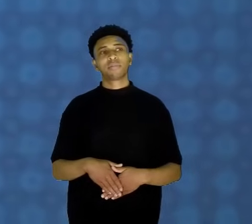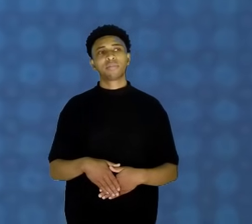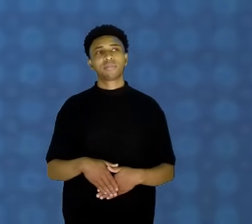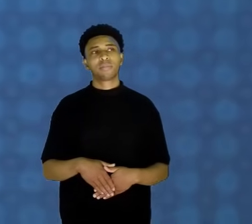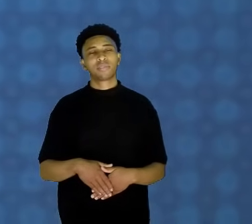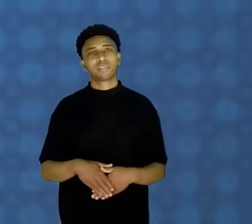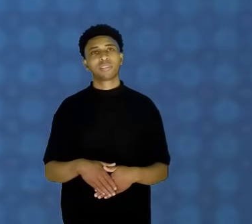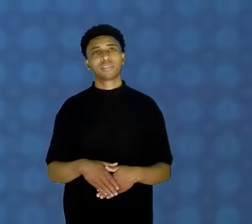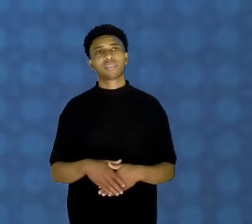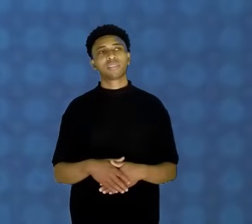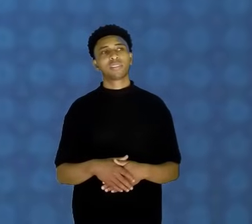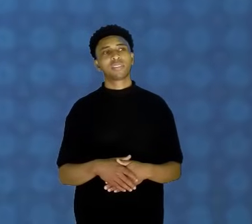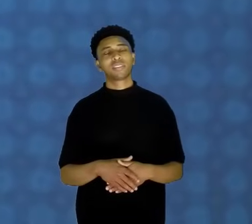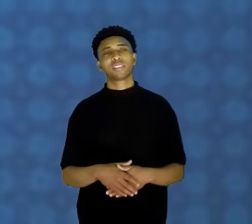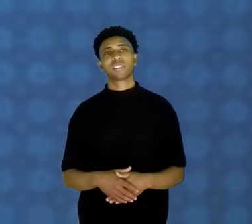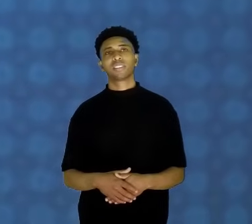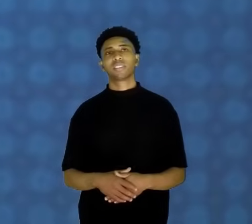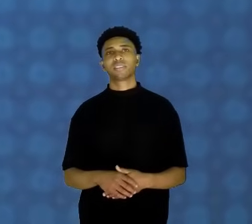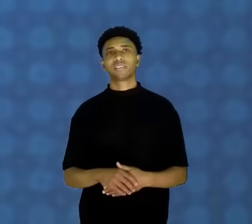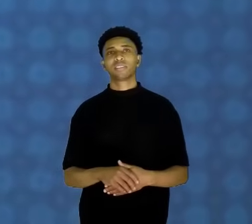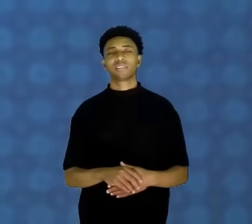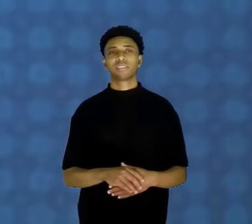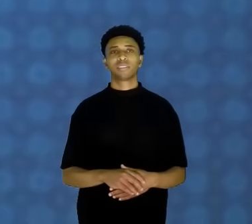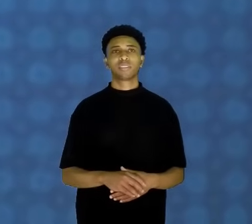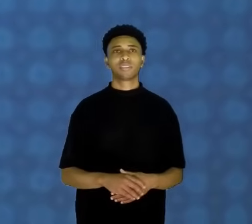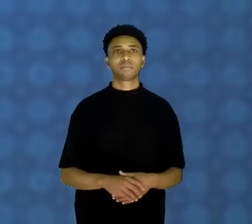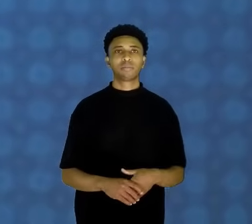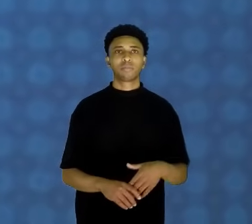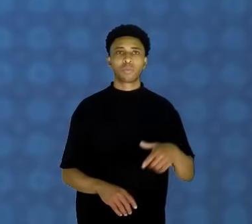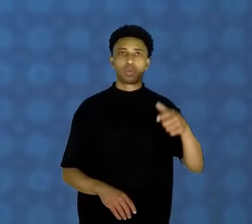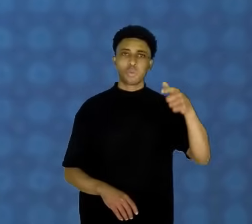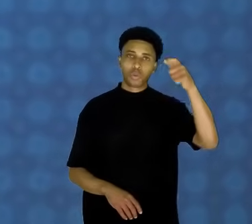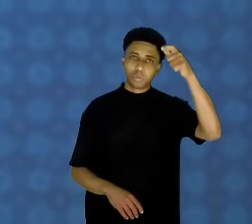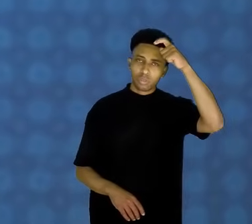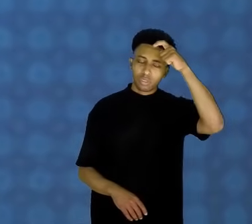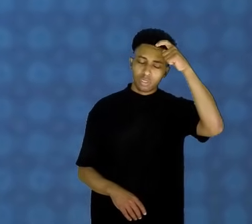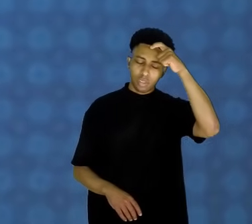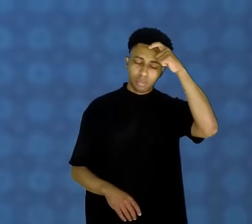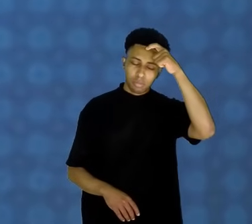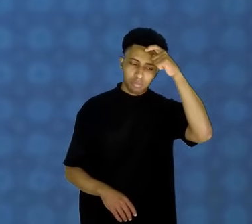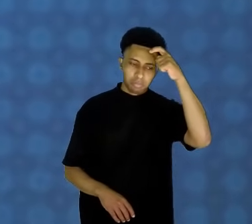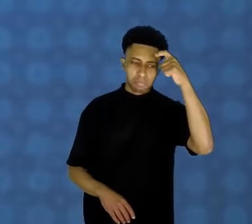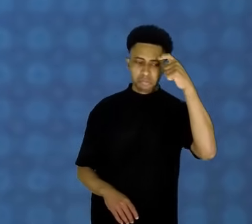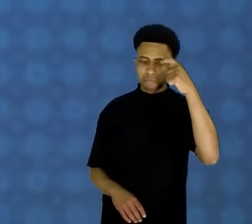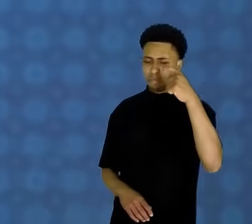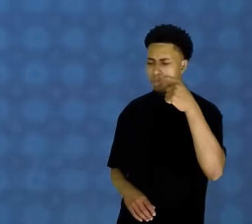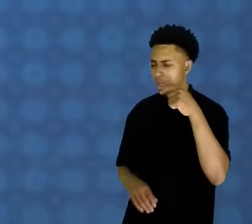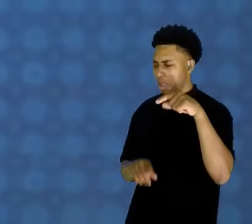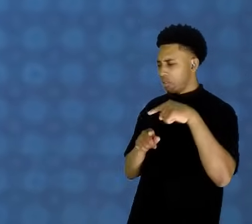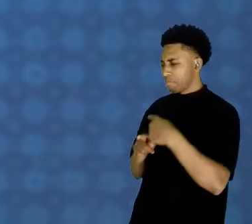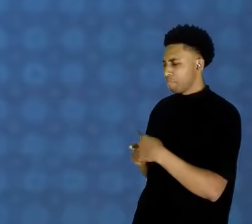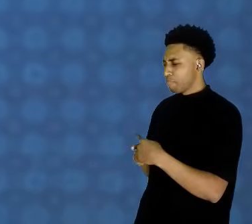indesistível. O diabo vai olhar para você e dizer, miserável, acordou.